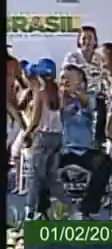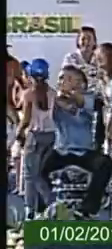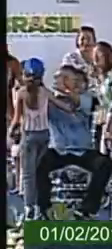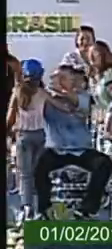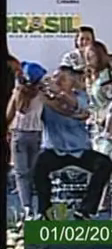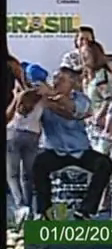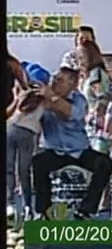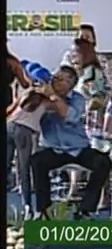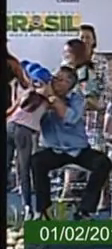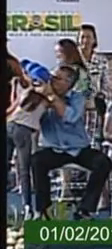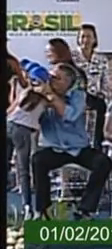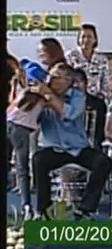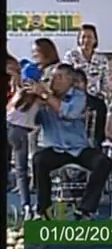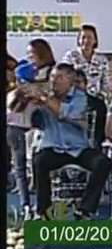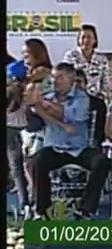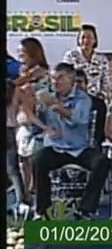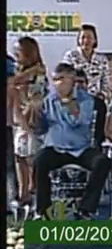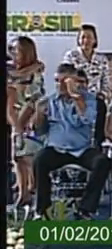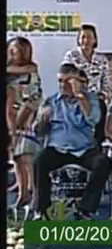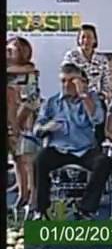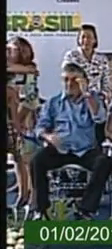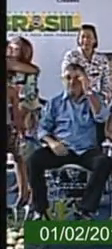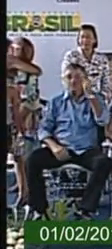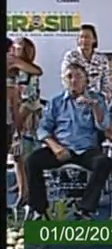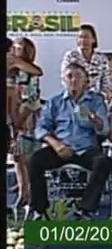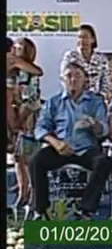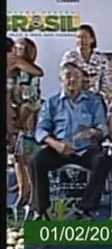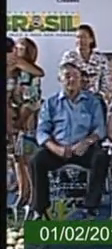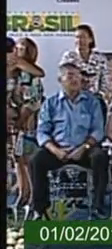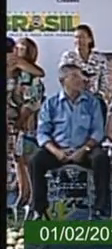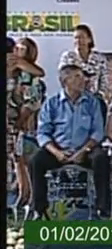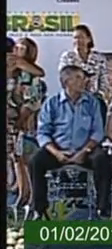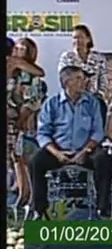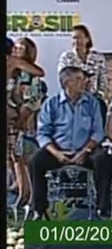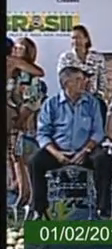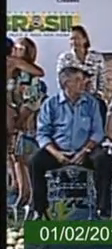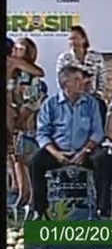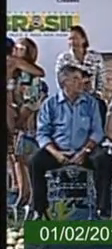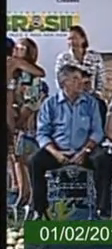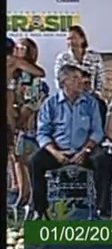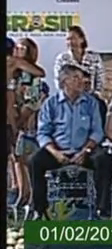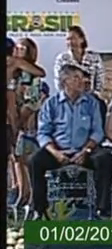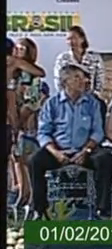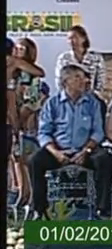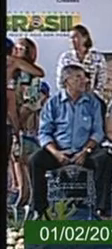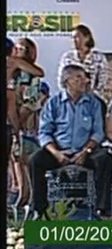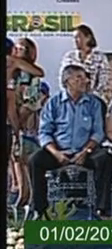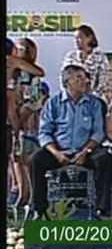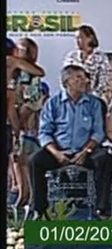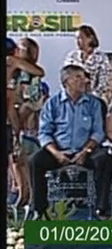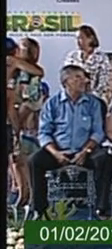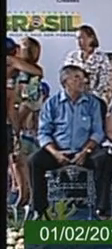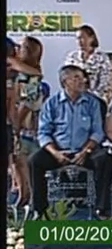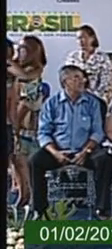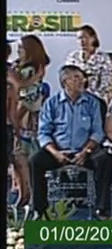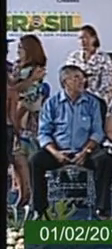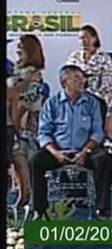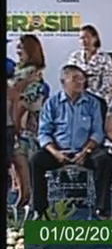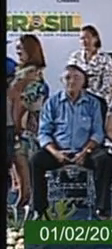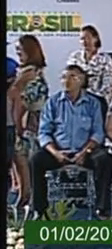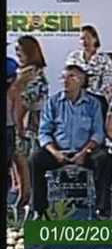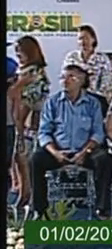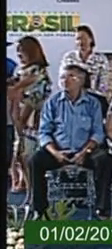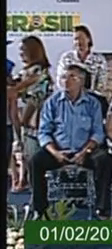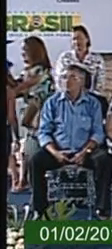nós passamos a palavra a senhora Cleidiane Pereira Rodrigues representante da comunidade beneficiária do Residencial